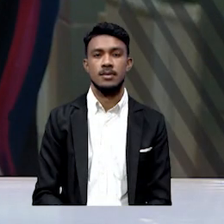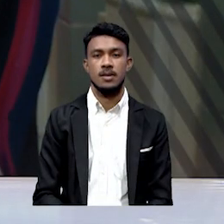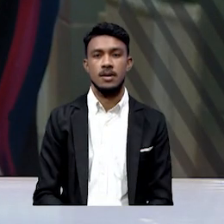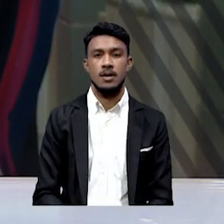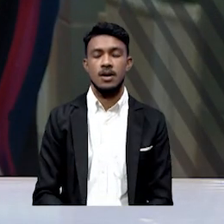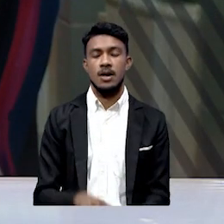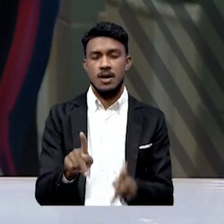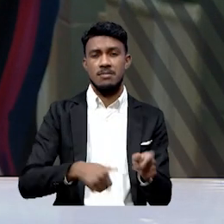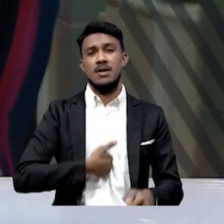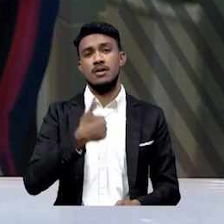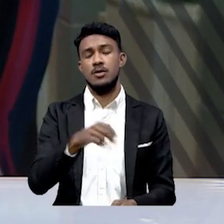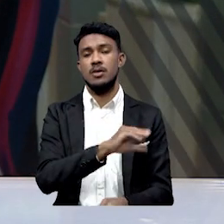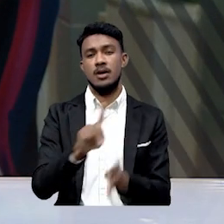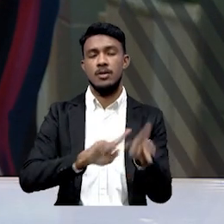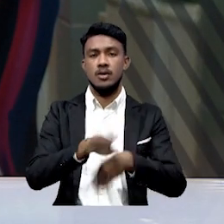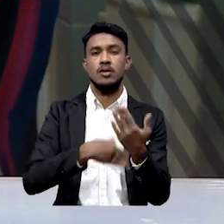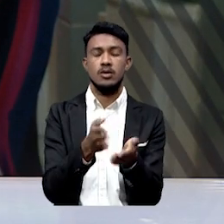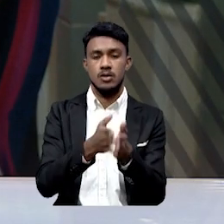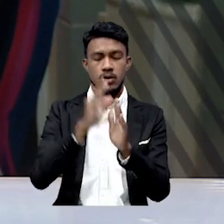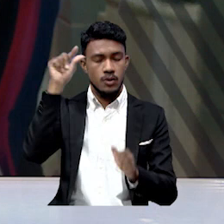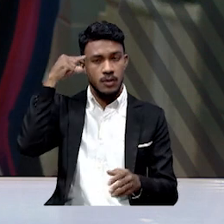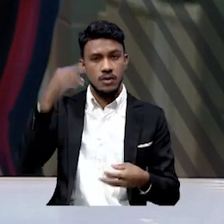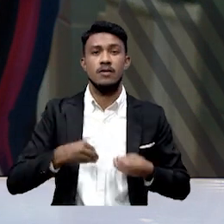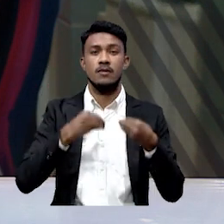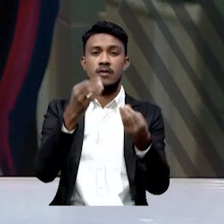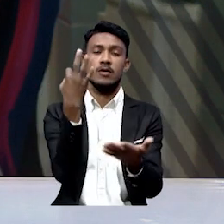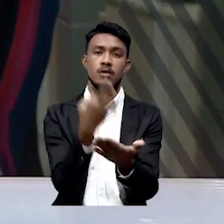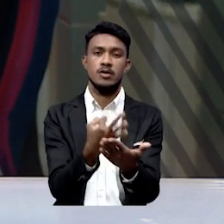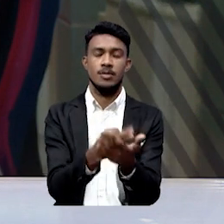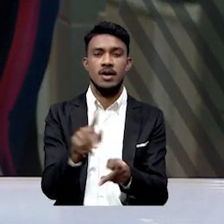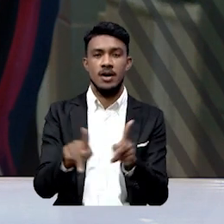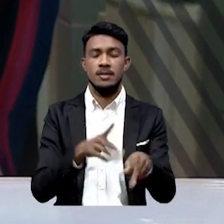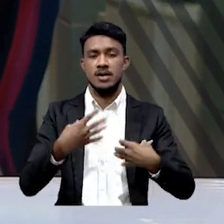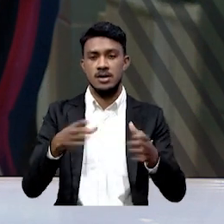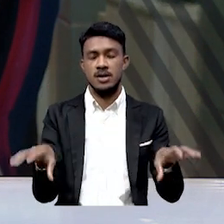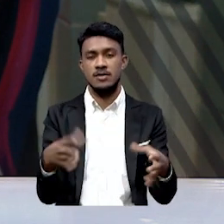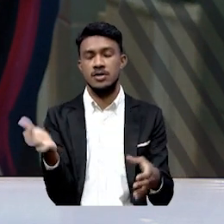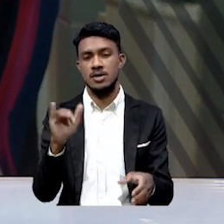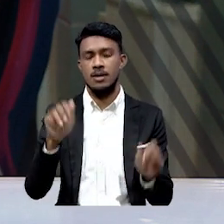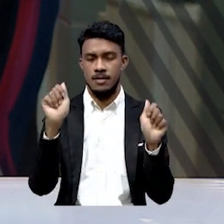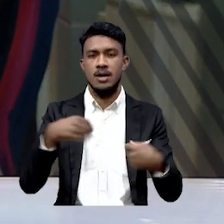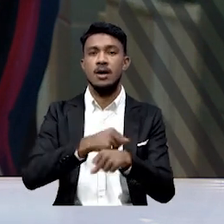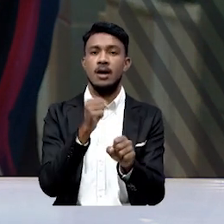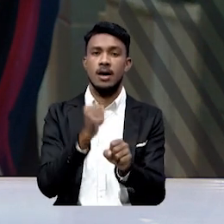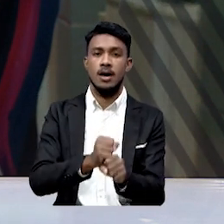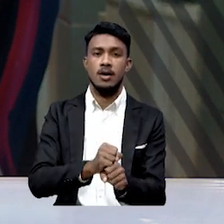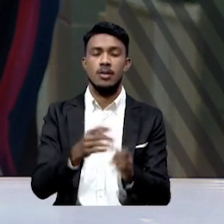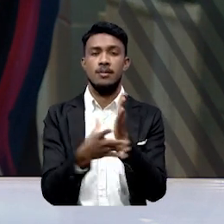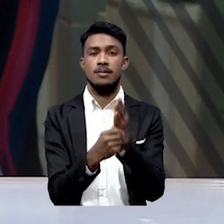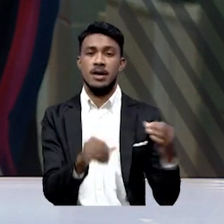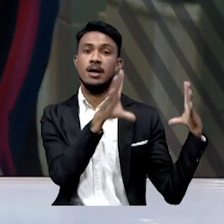setor privado ou sociedade civil, russo governo, ato for subsídio do empresário Cira, no Nebele Produz Minanum.